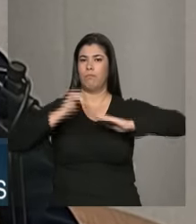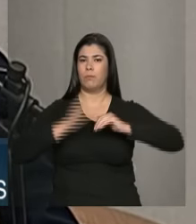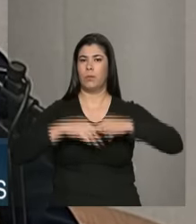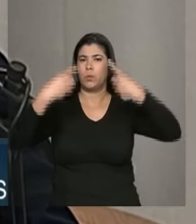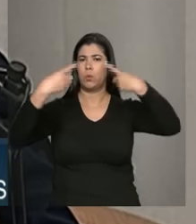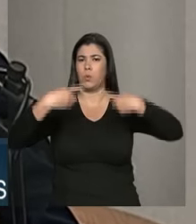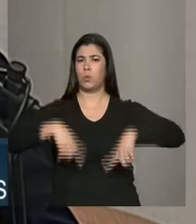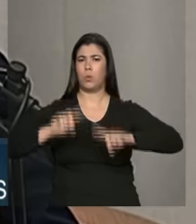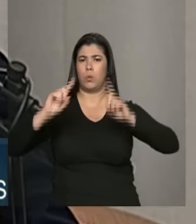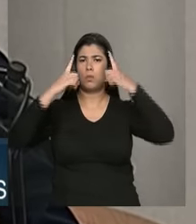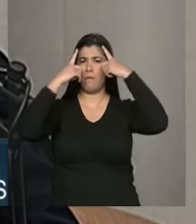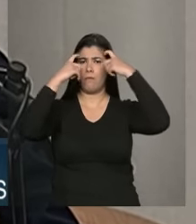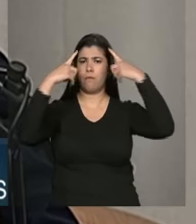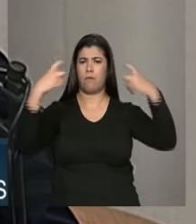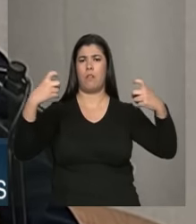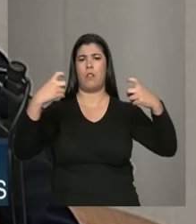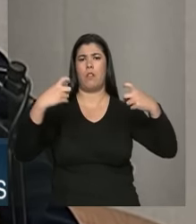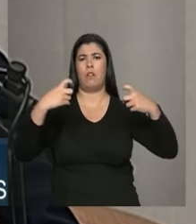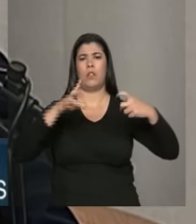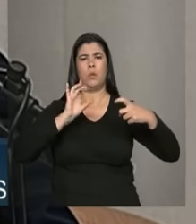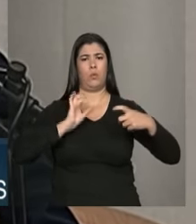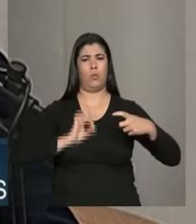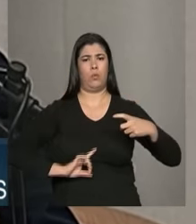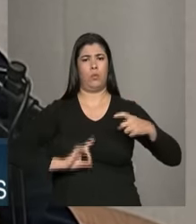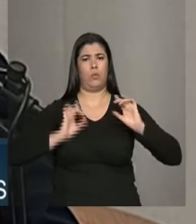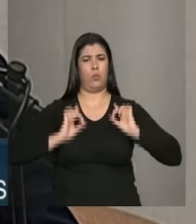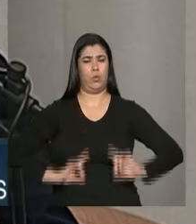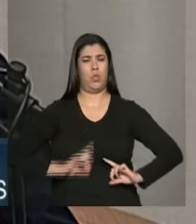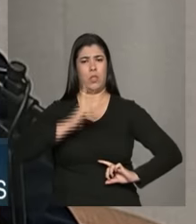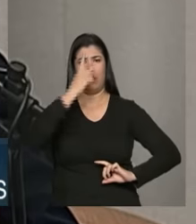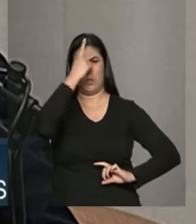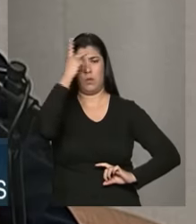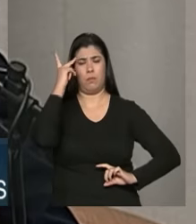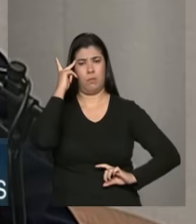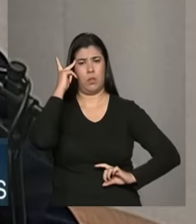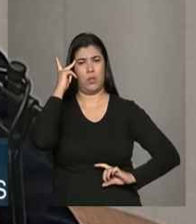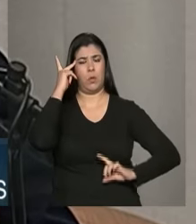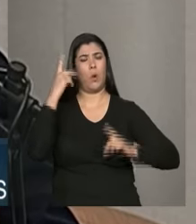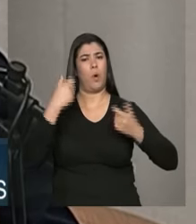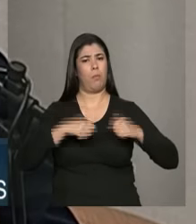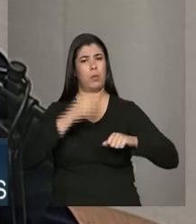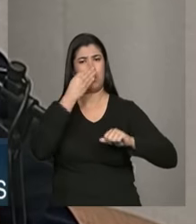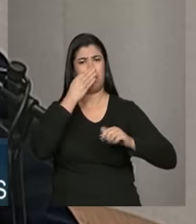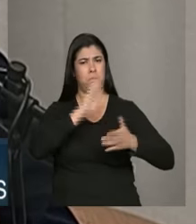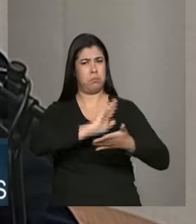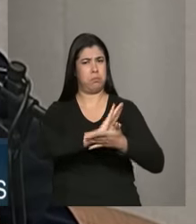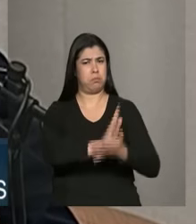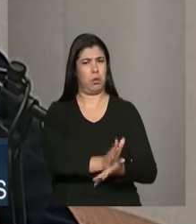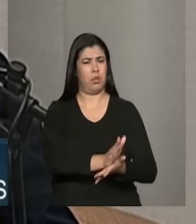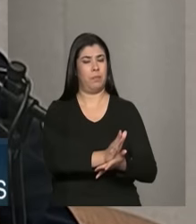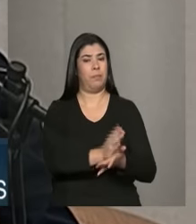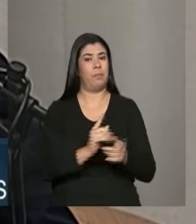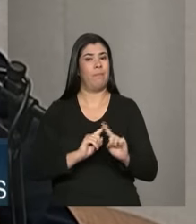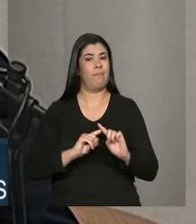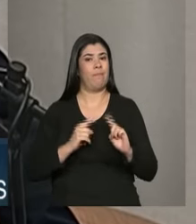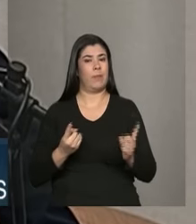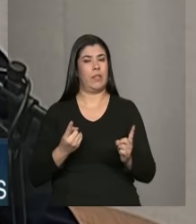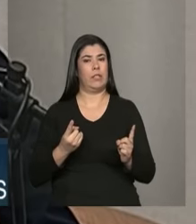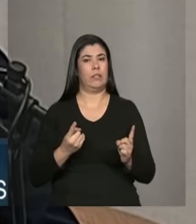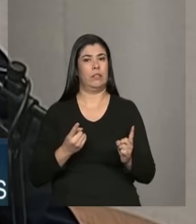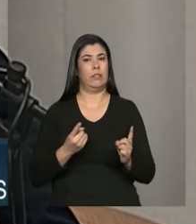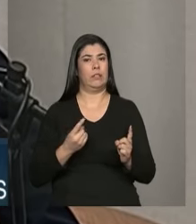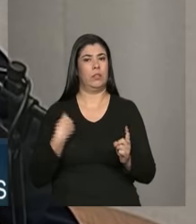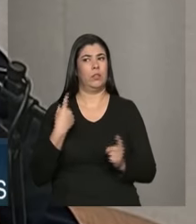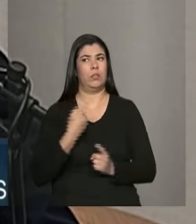a dignidade da pessoa eh merece o repúdio mas eh quando a gente vê